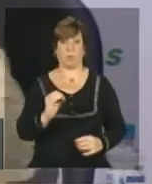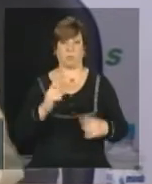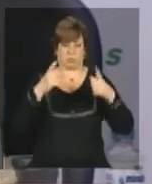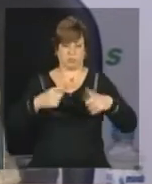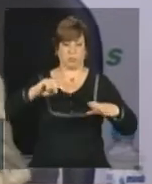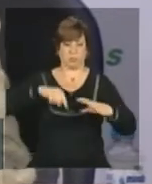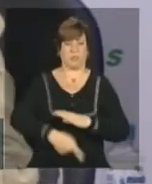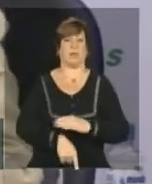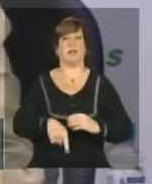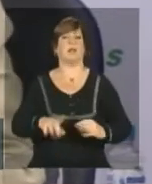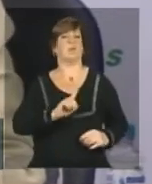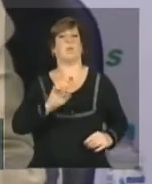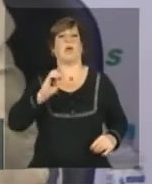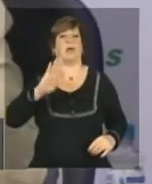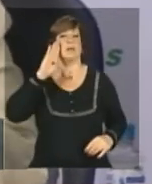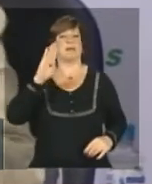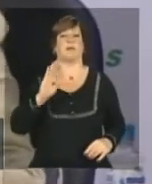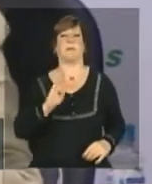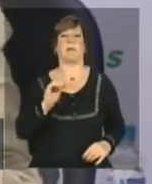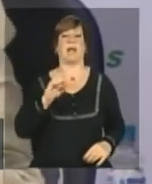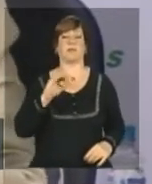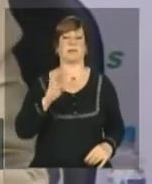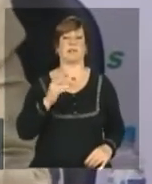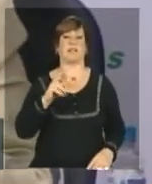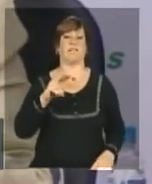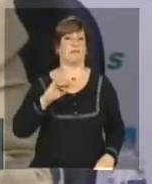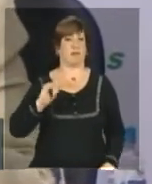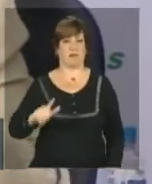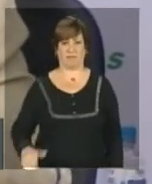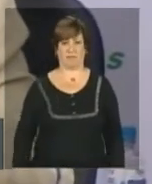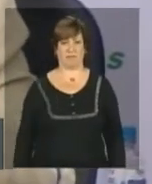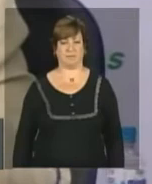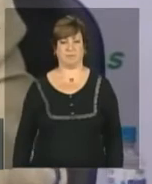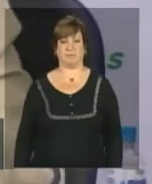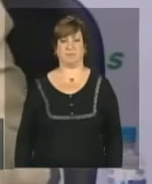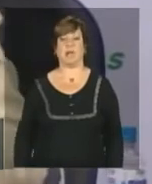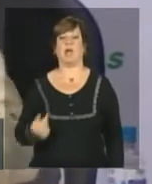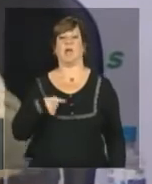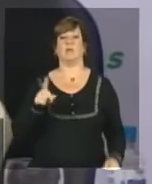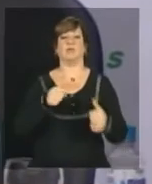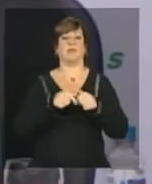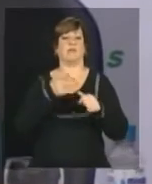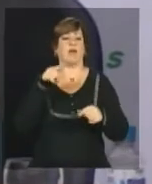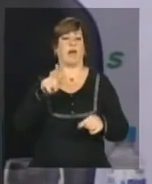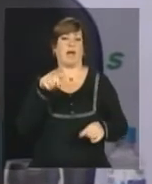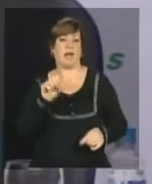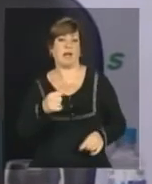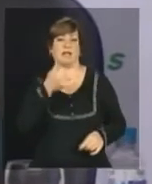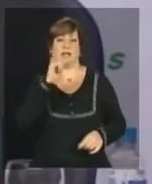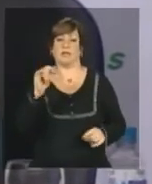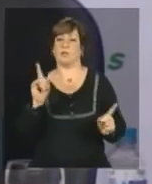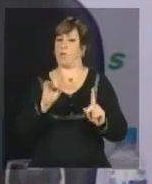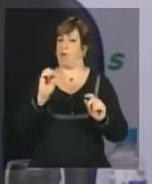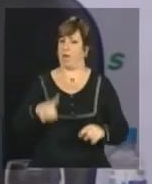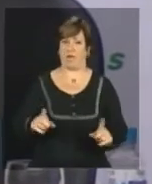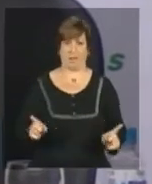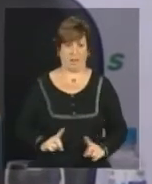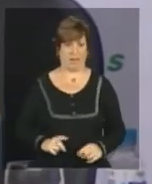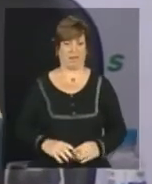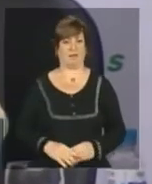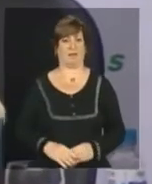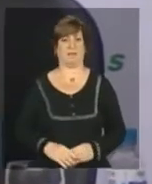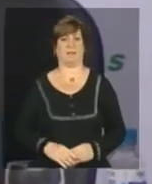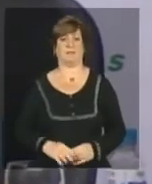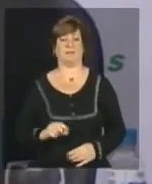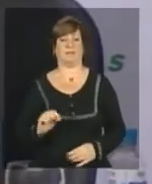não é trivial. Não é trivial. Eu não estou dizendo que o gás energia não seja.